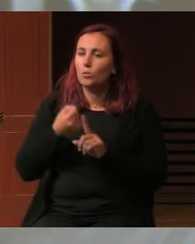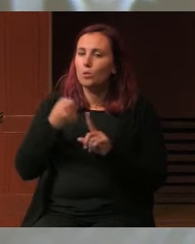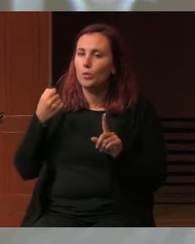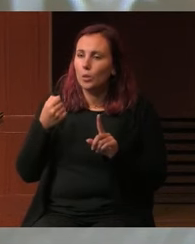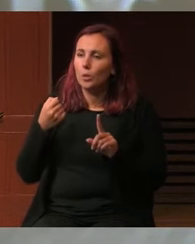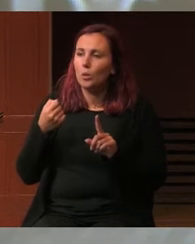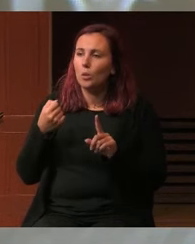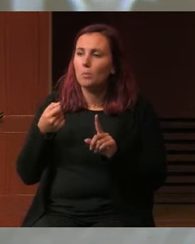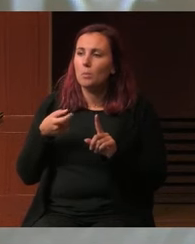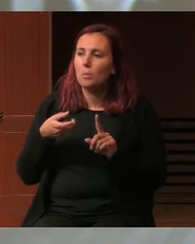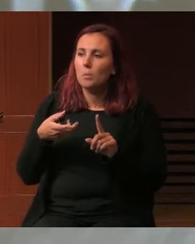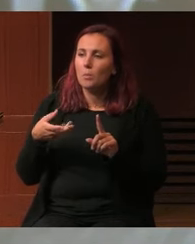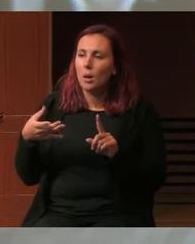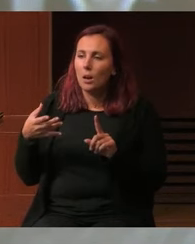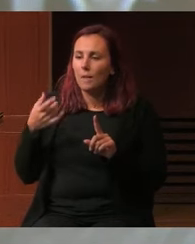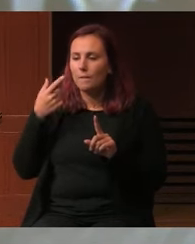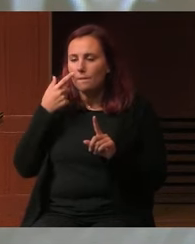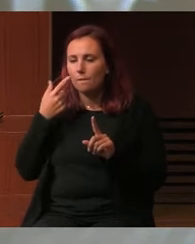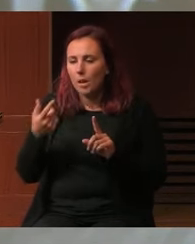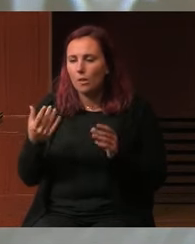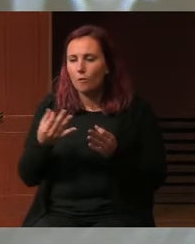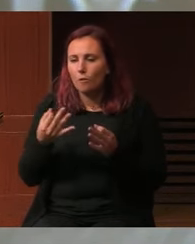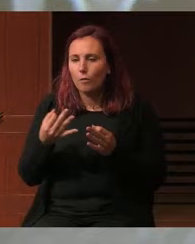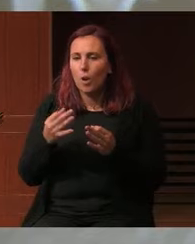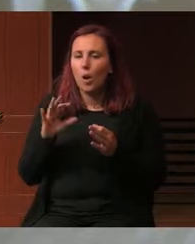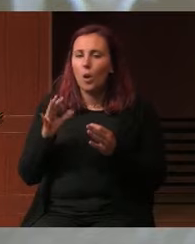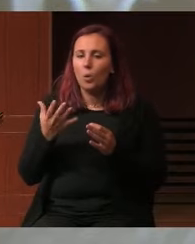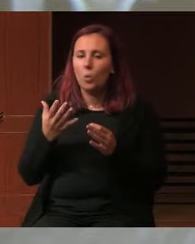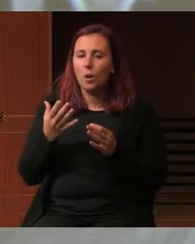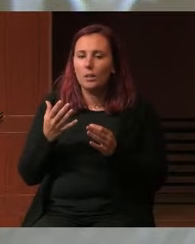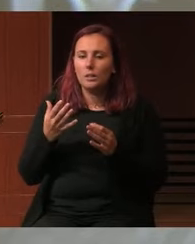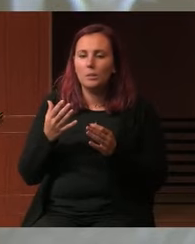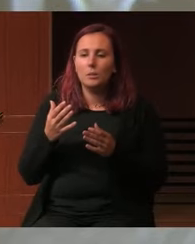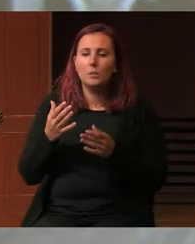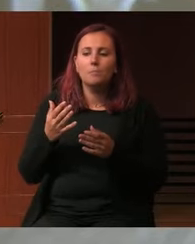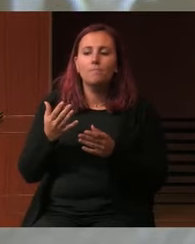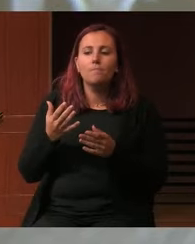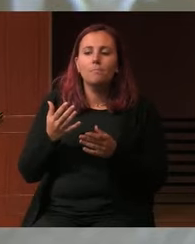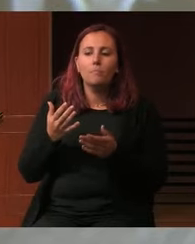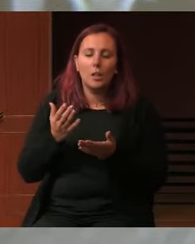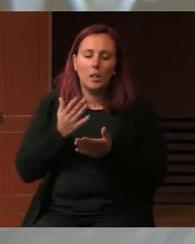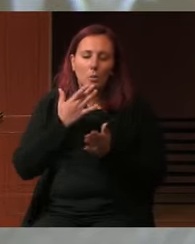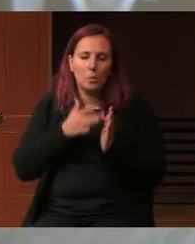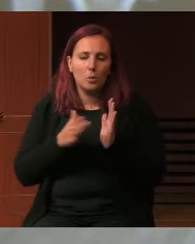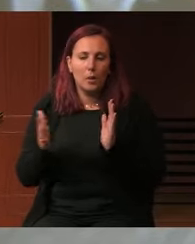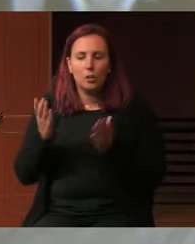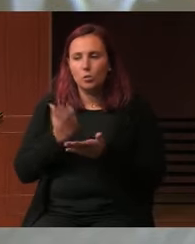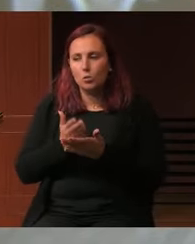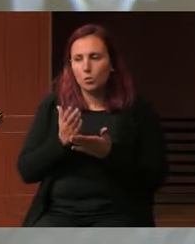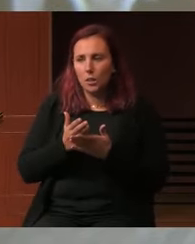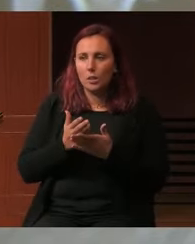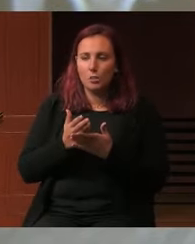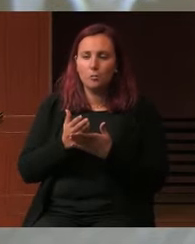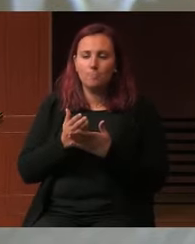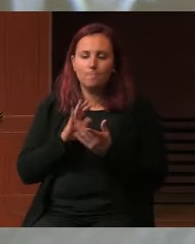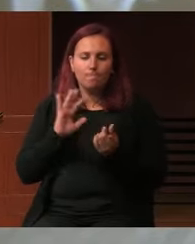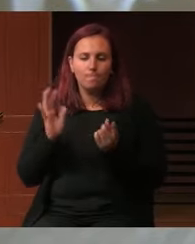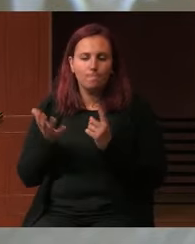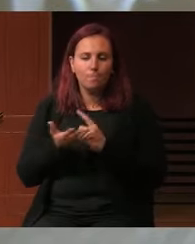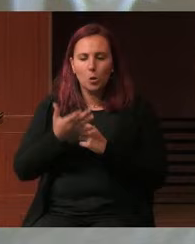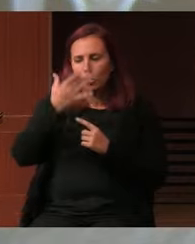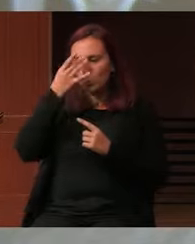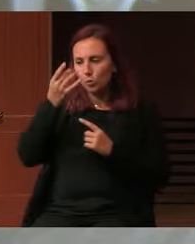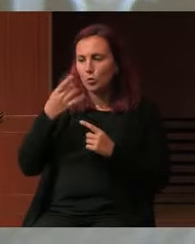muitas das vezes encontramos quando, em cenários de bibliotecas escolares, os professores bibliotecários pretendem